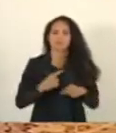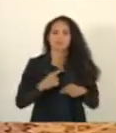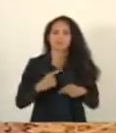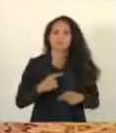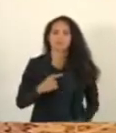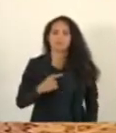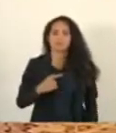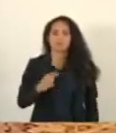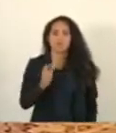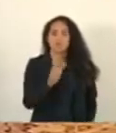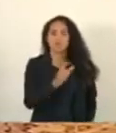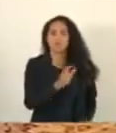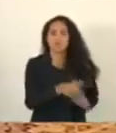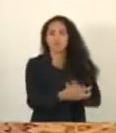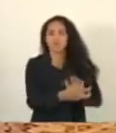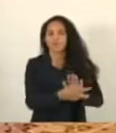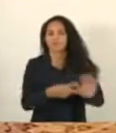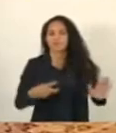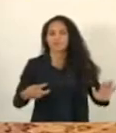crime se